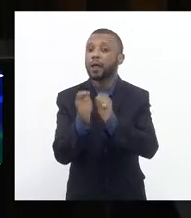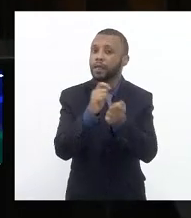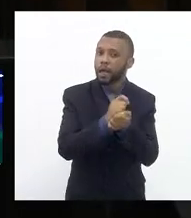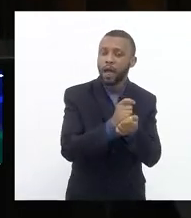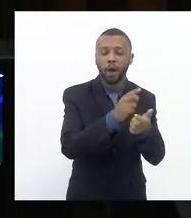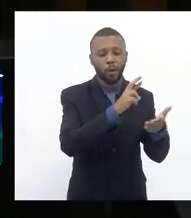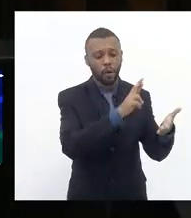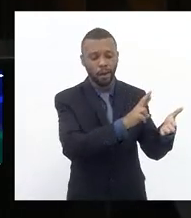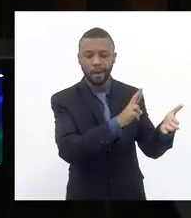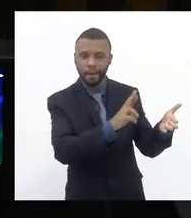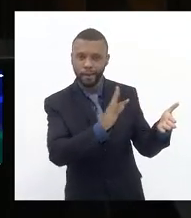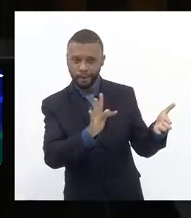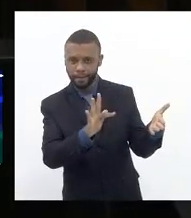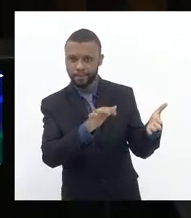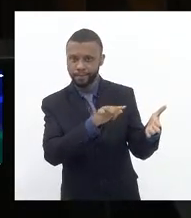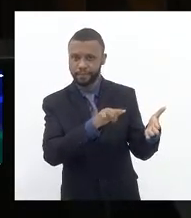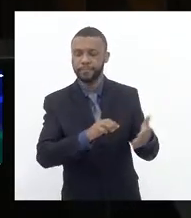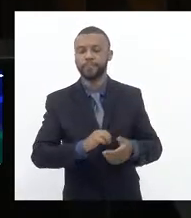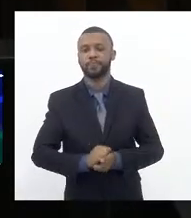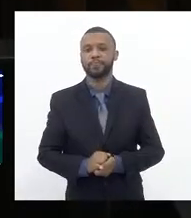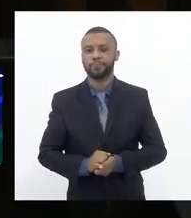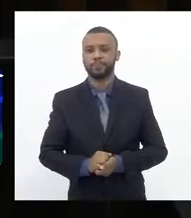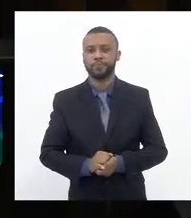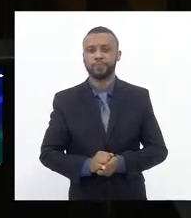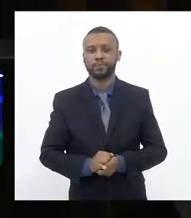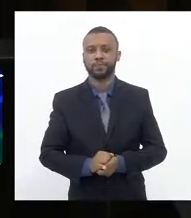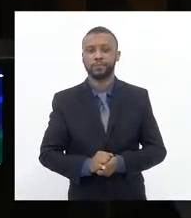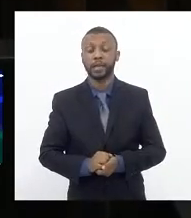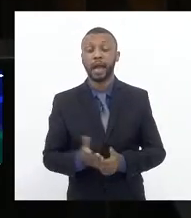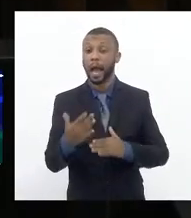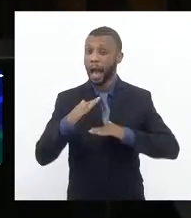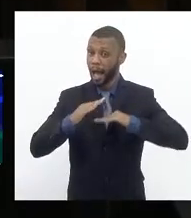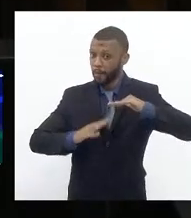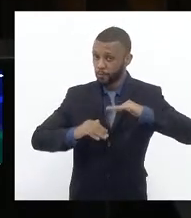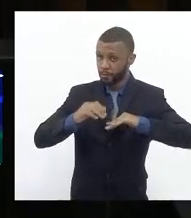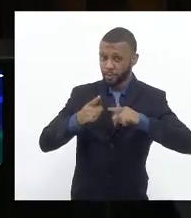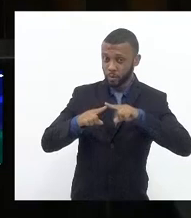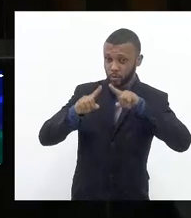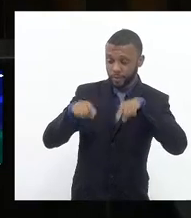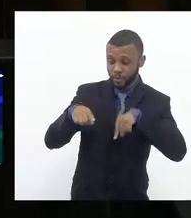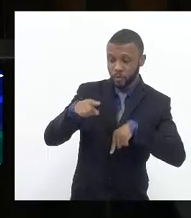fiscal. Nas carreiras dos servidores,